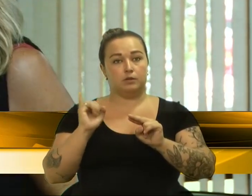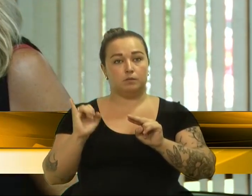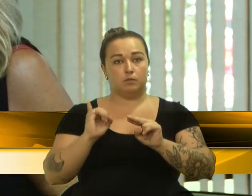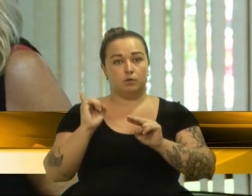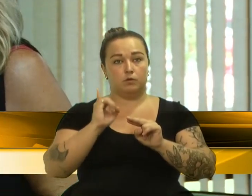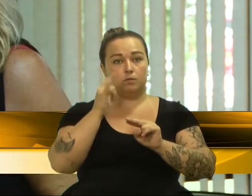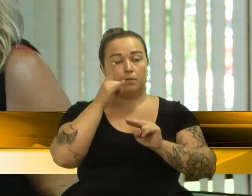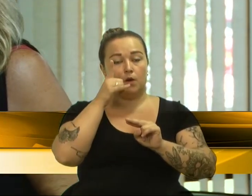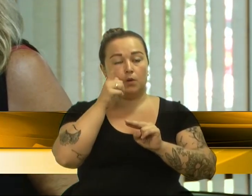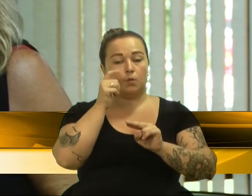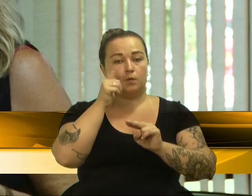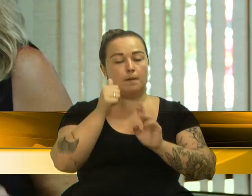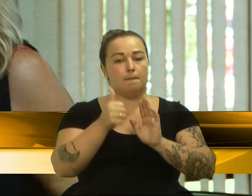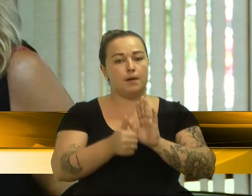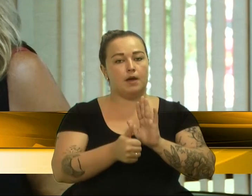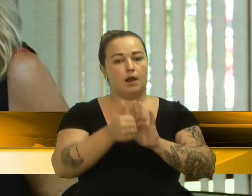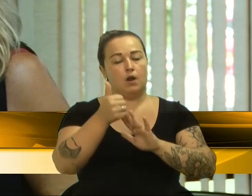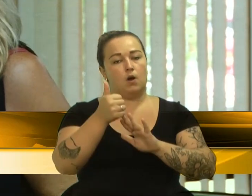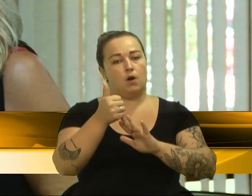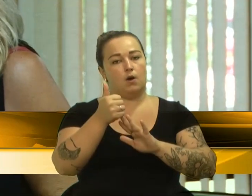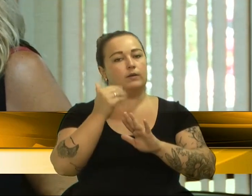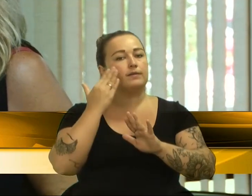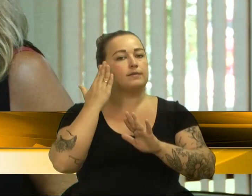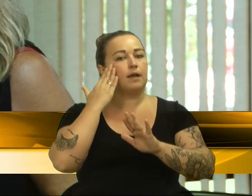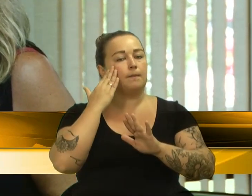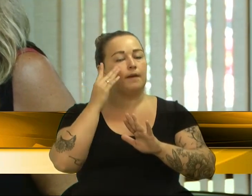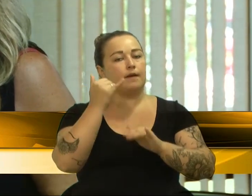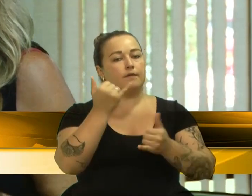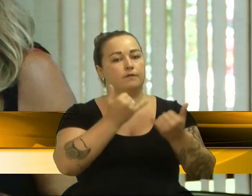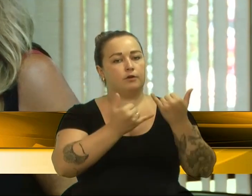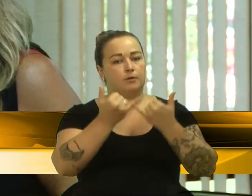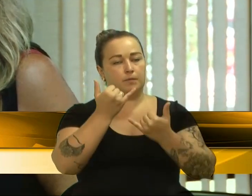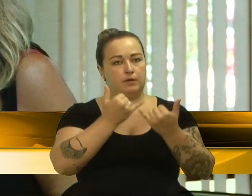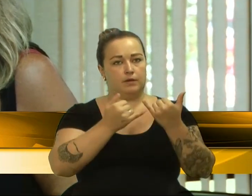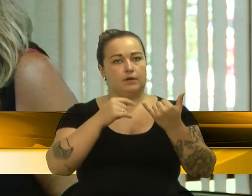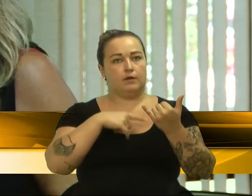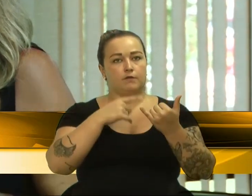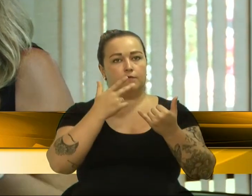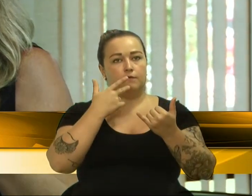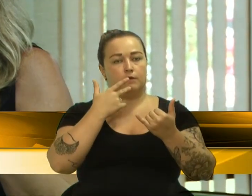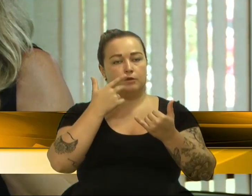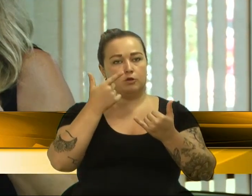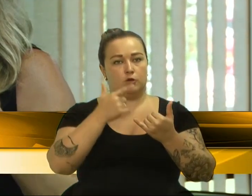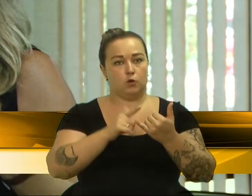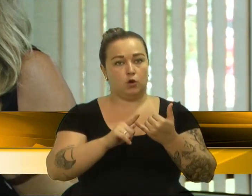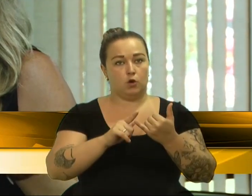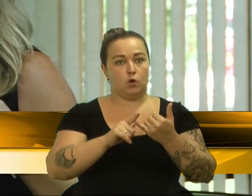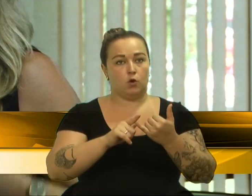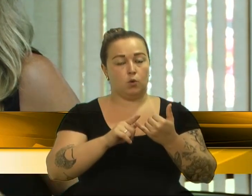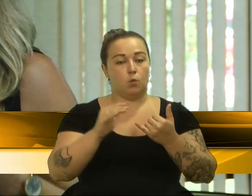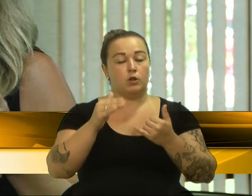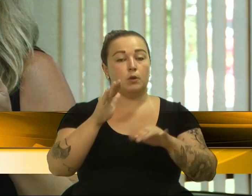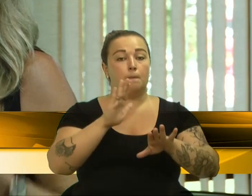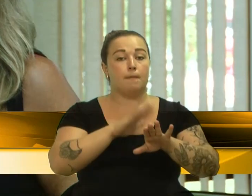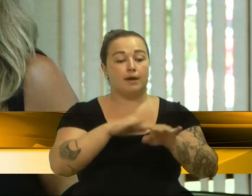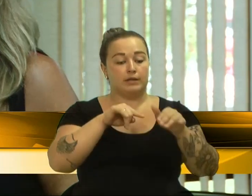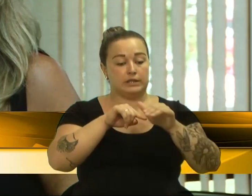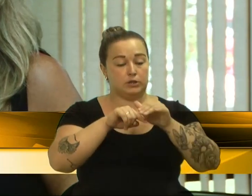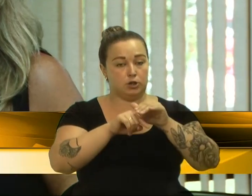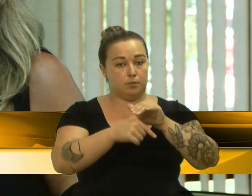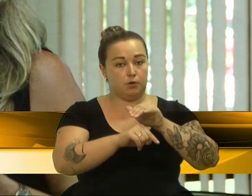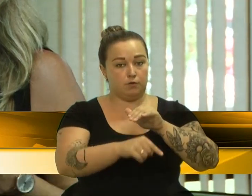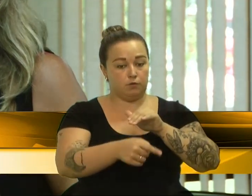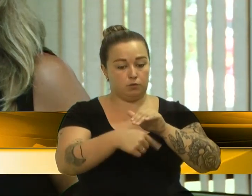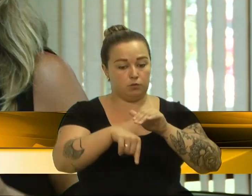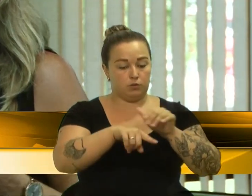validar a informação. Então, certamente votarei favorável e reforço. Quanto mais profundo for o nosso